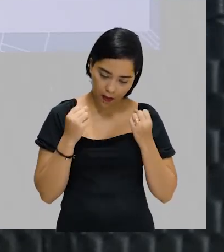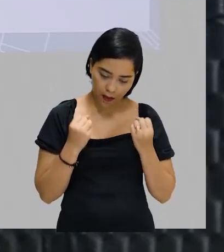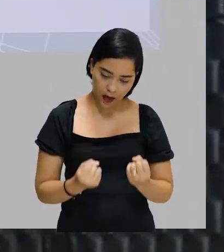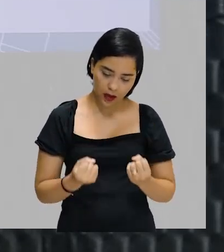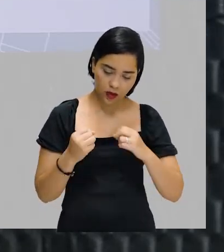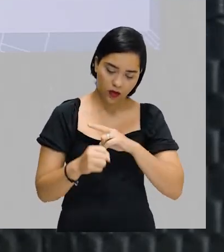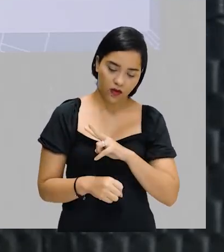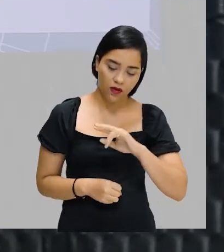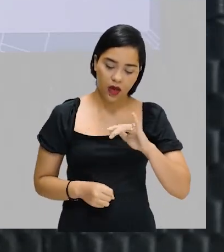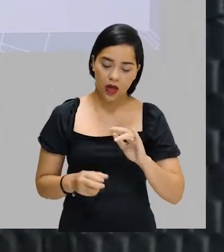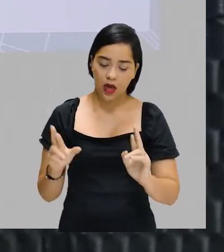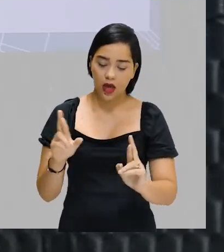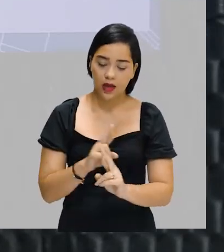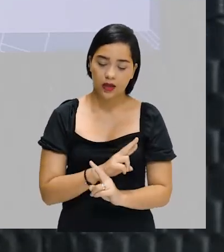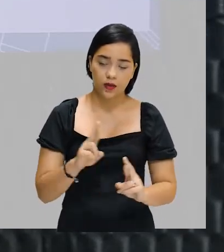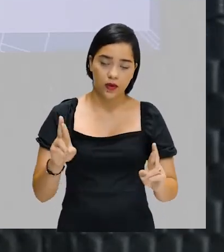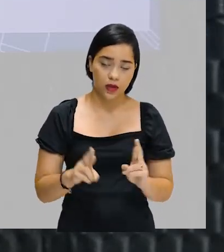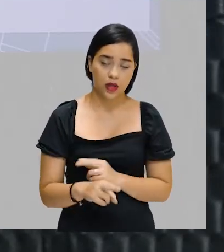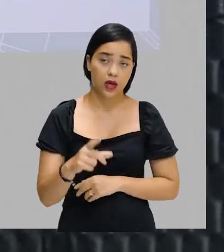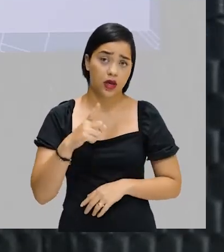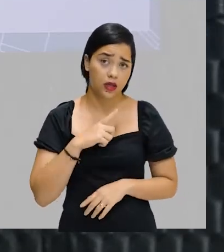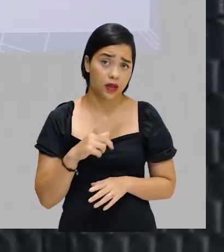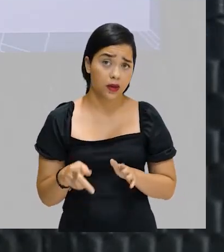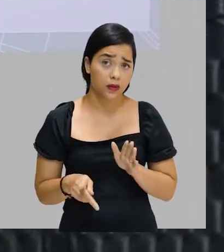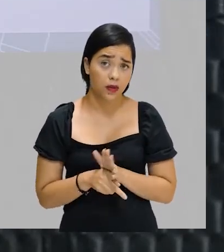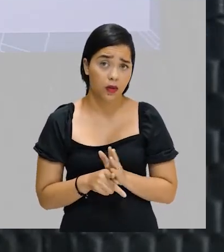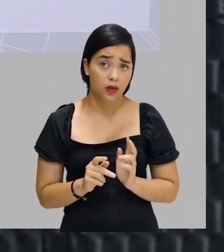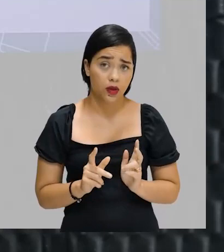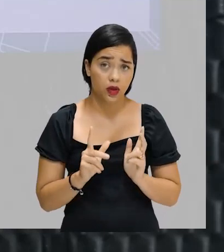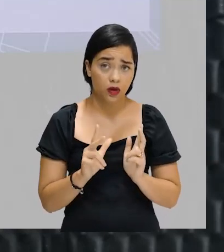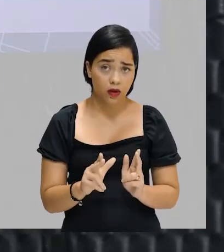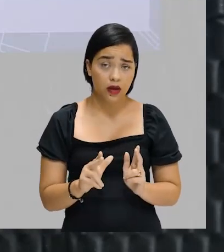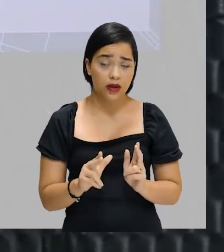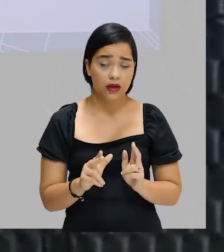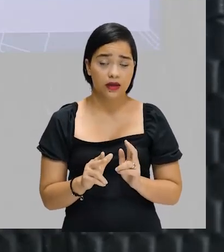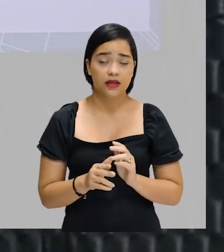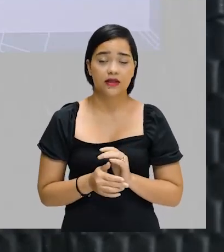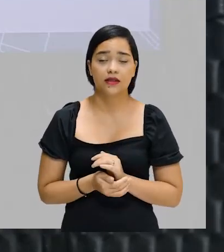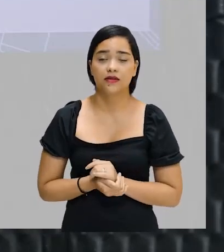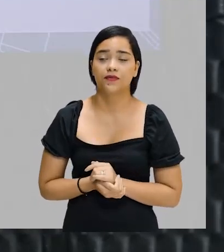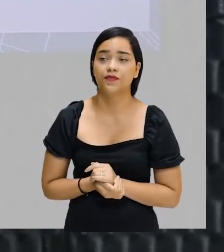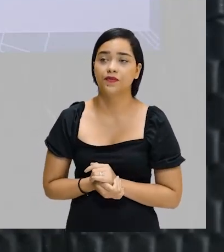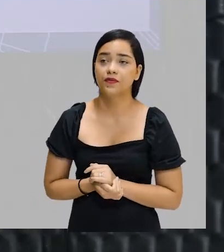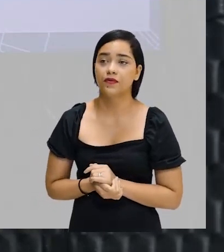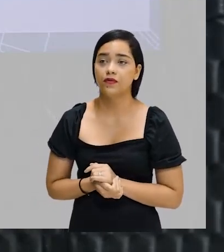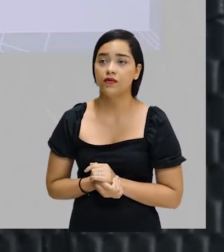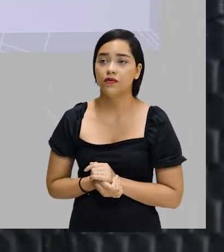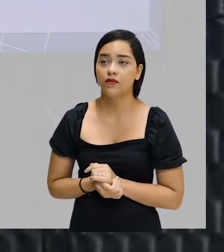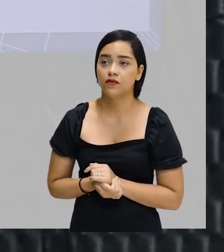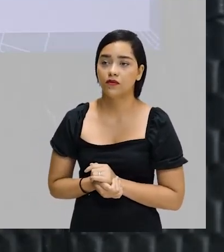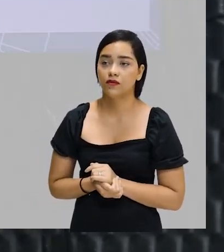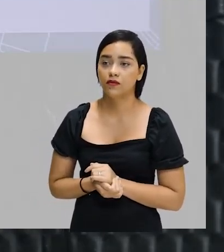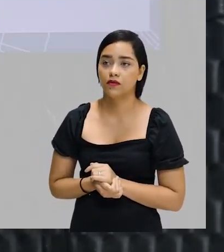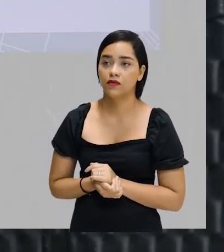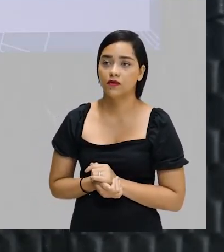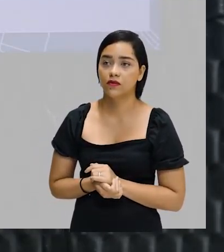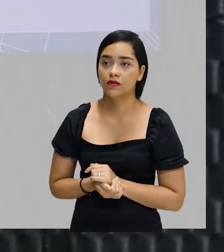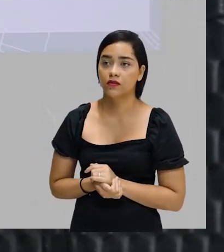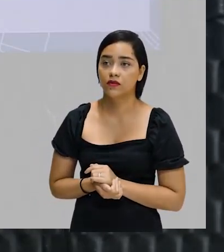irão corresponder a elementos iguais, elementos químicos